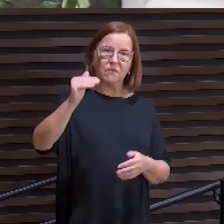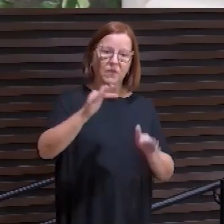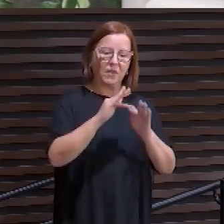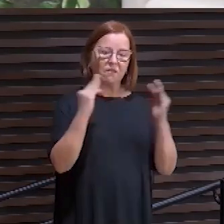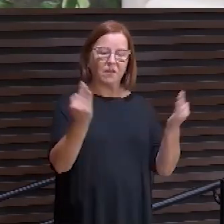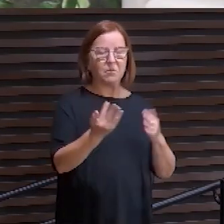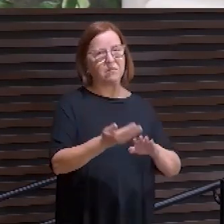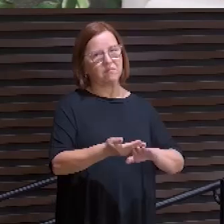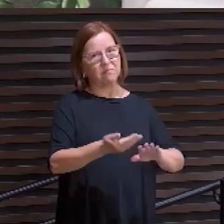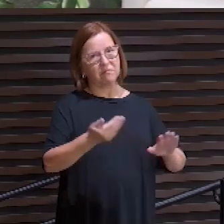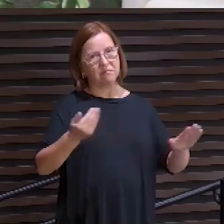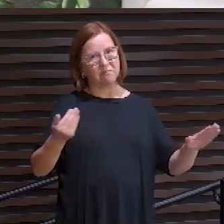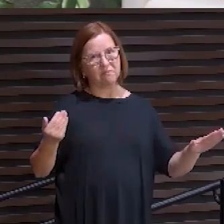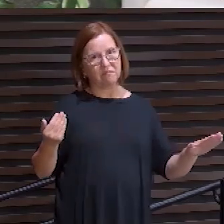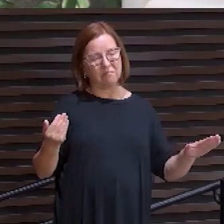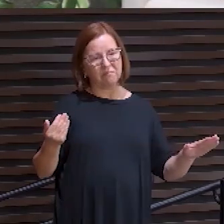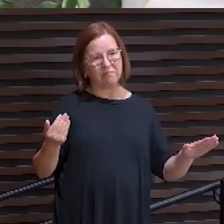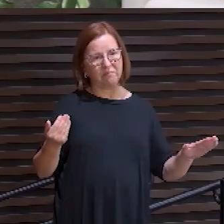separa.